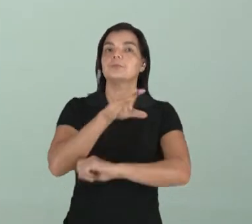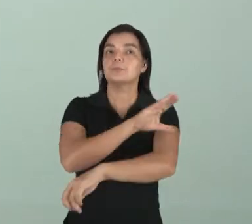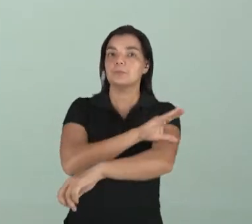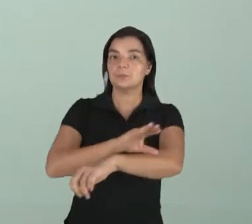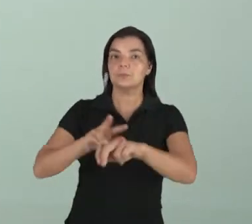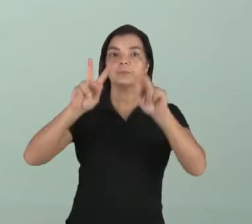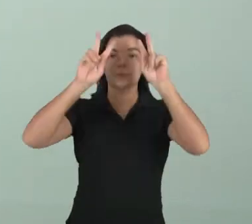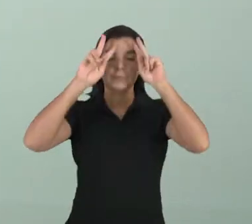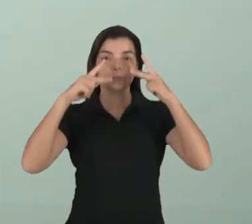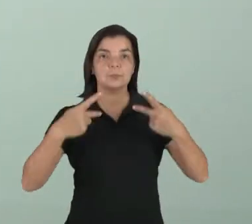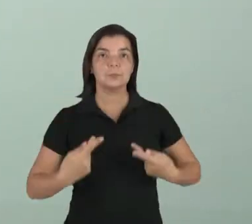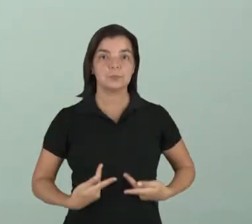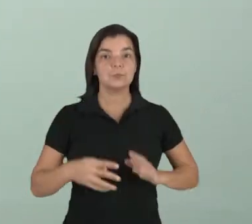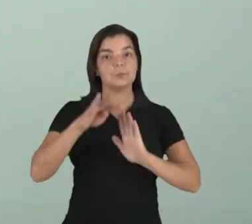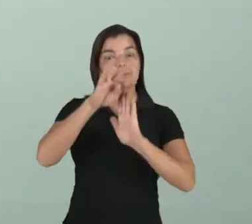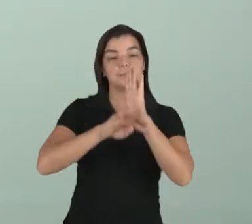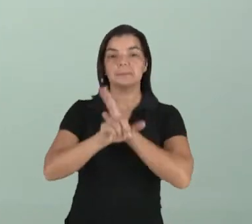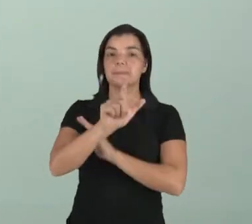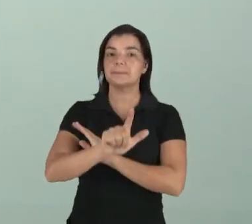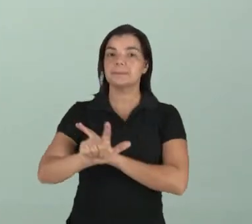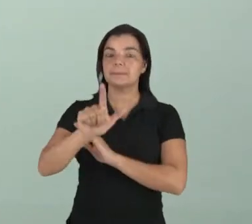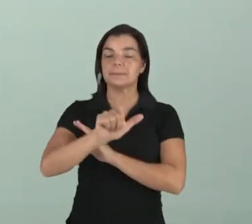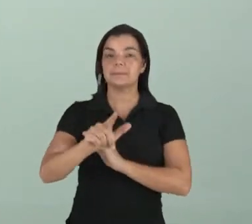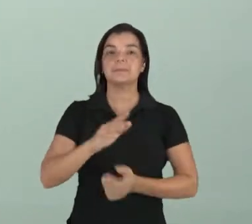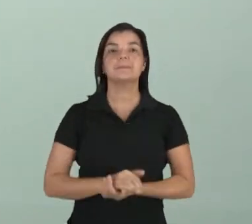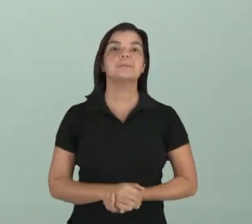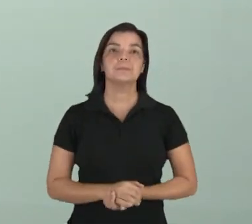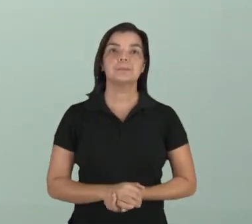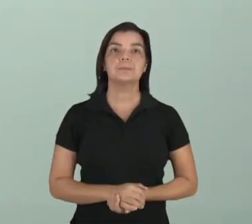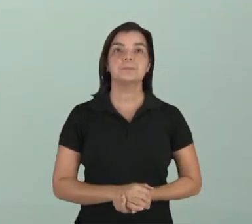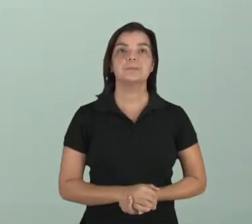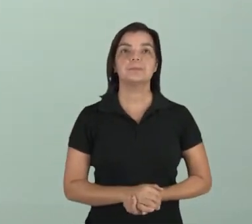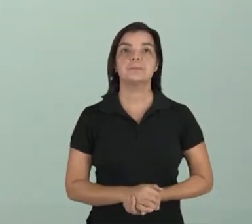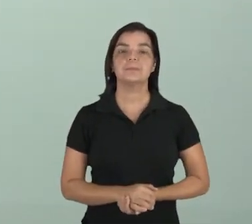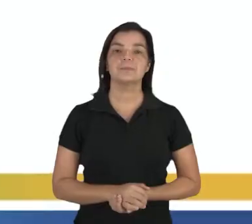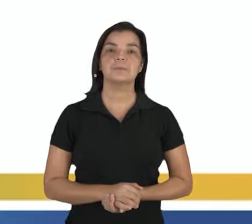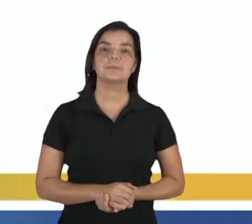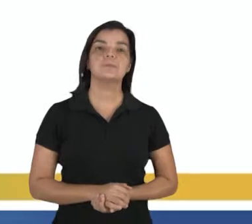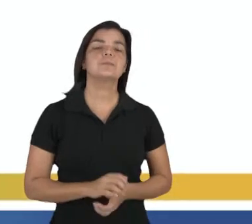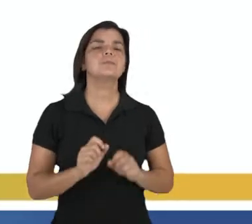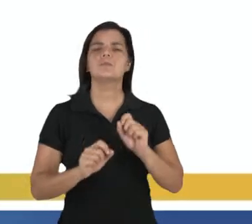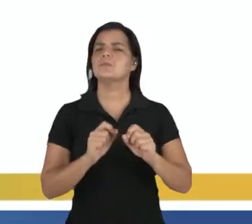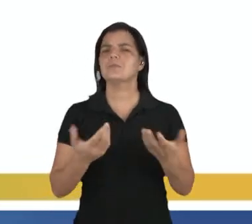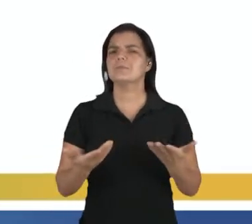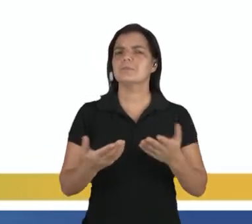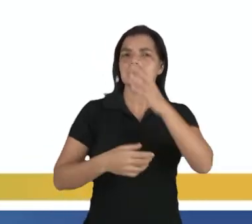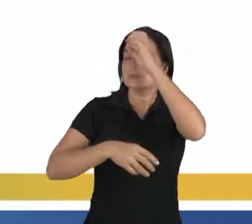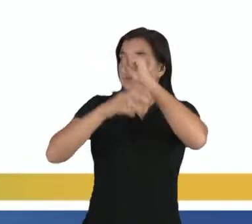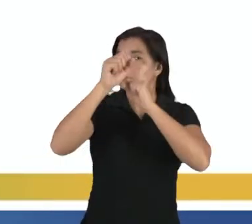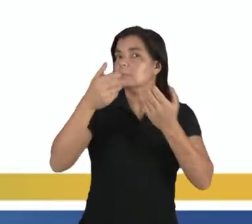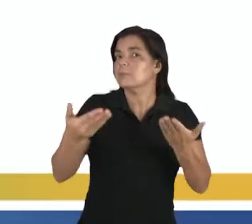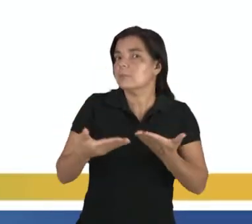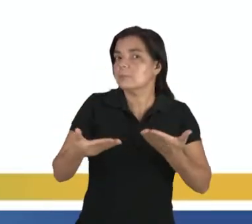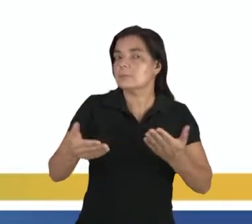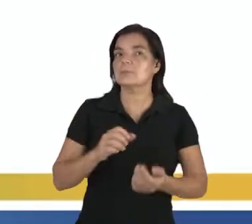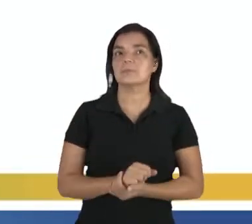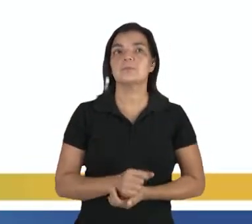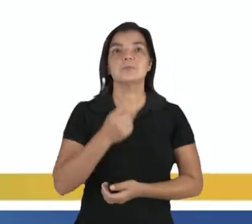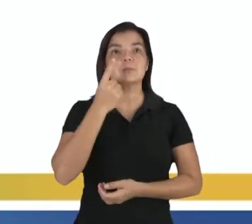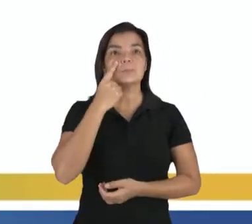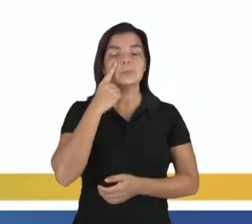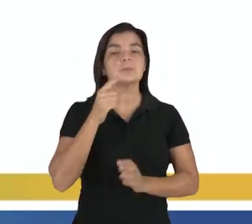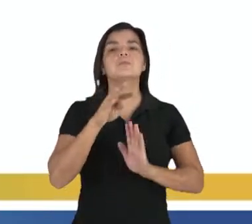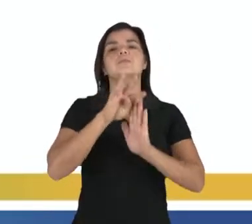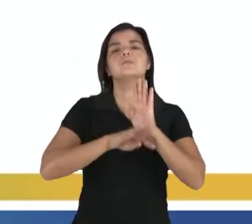humanos em textos literários. Vamos lá conhecer um pouquinho. O que vamos aprender hoje? Veremos o quanto